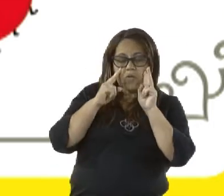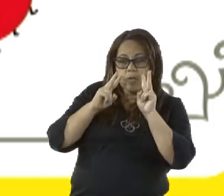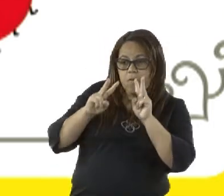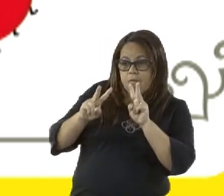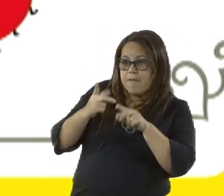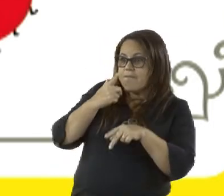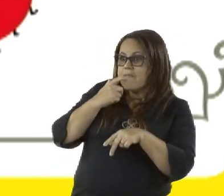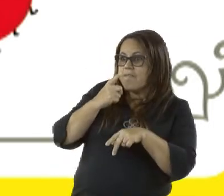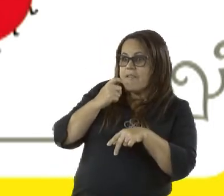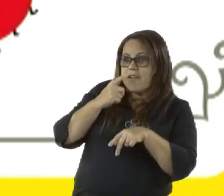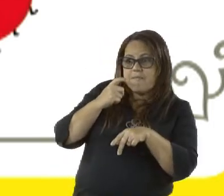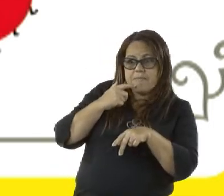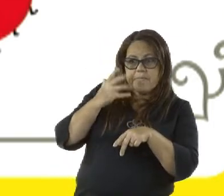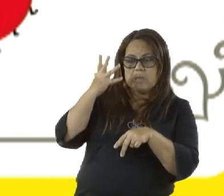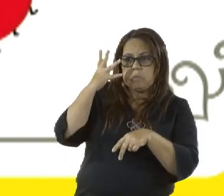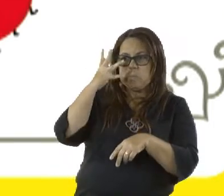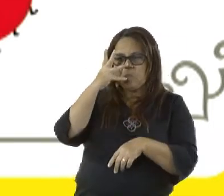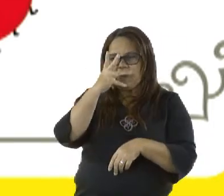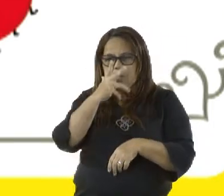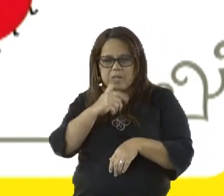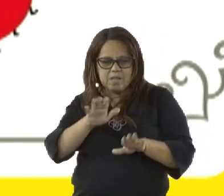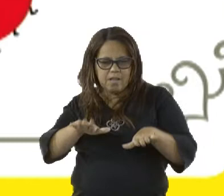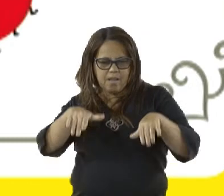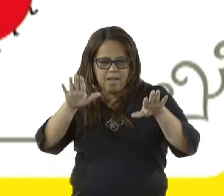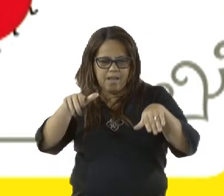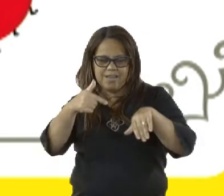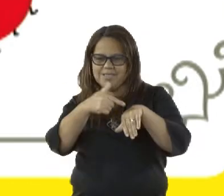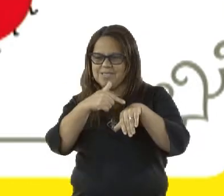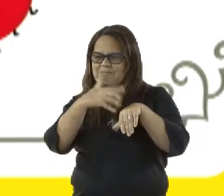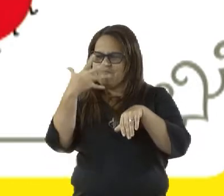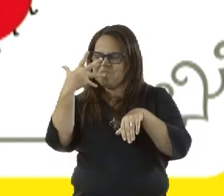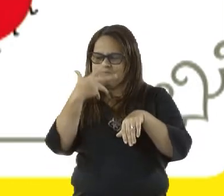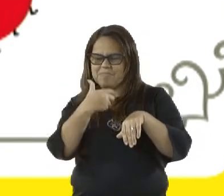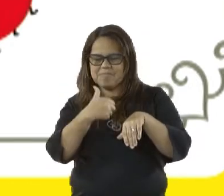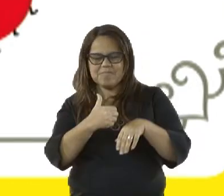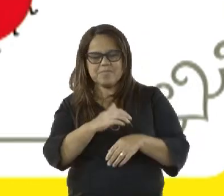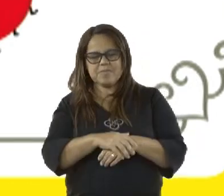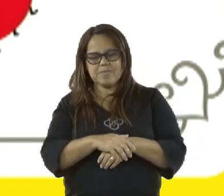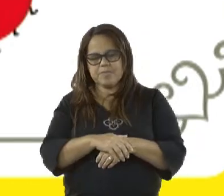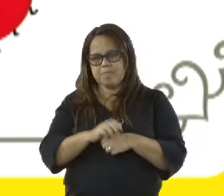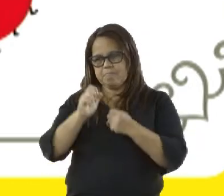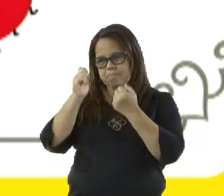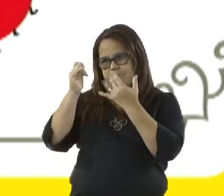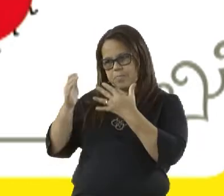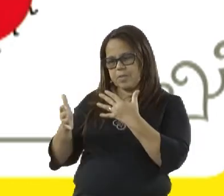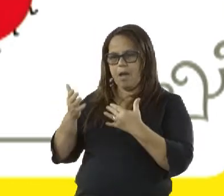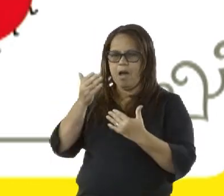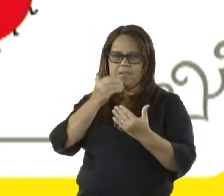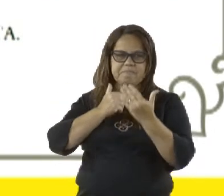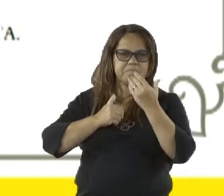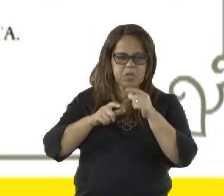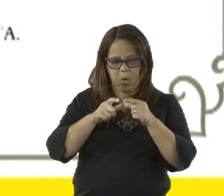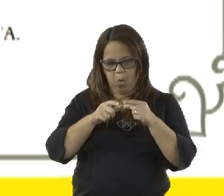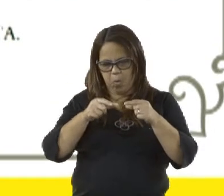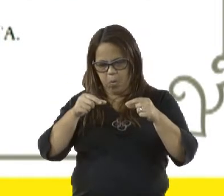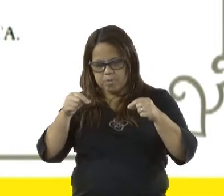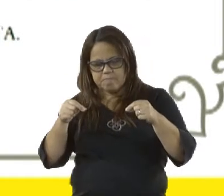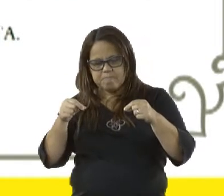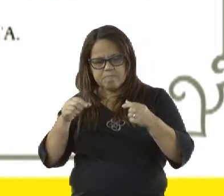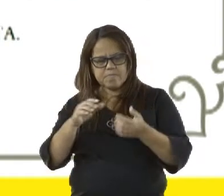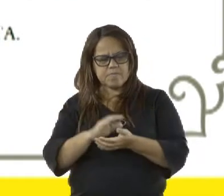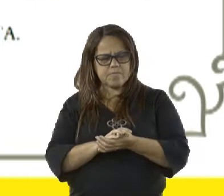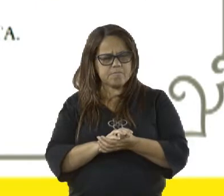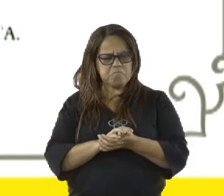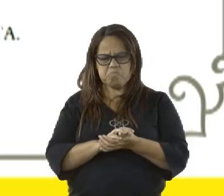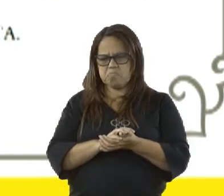vermelho que só as joaninhas têm nas asinhas. Respondeu a lagarta enquanto mastigava umas folhas.